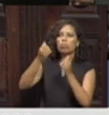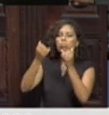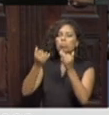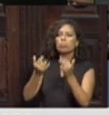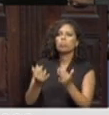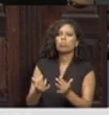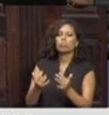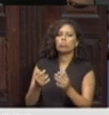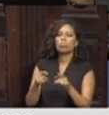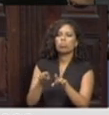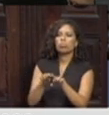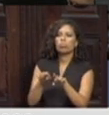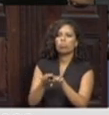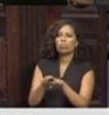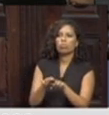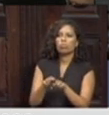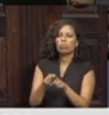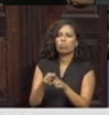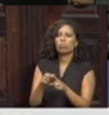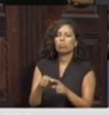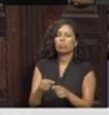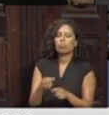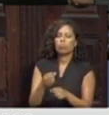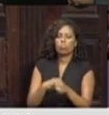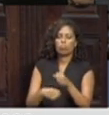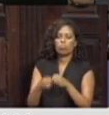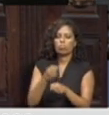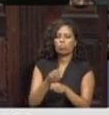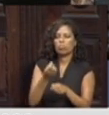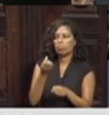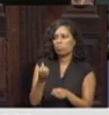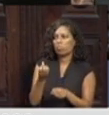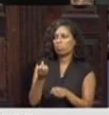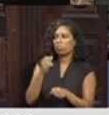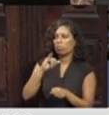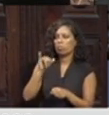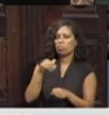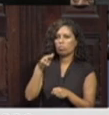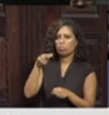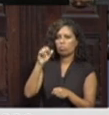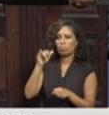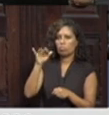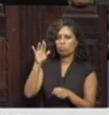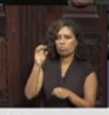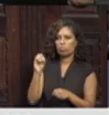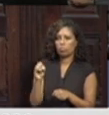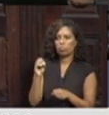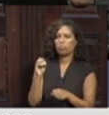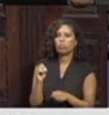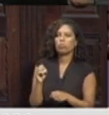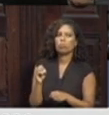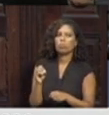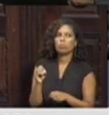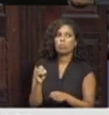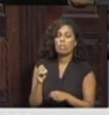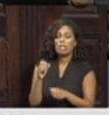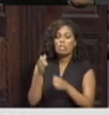5.645, de 6 de janeiro de 2010, instituindo no âmbito do Estado do Rio de Janeiro o Dia do